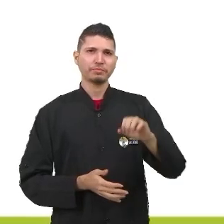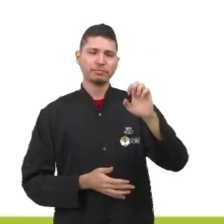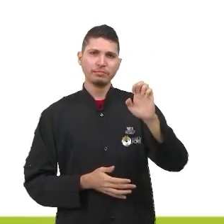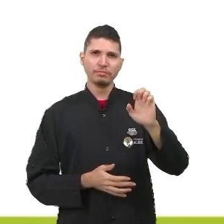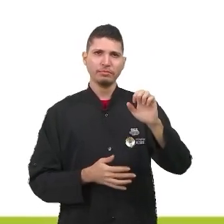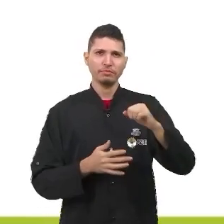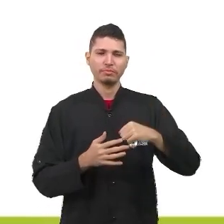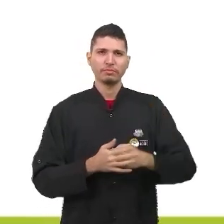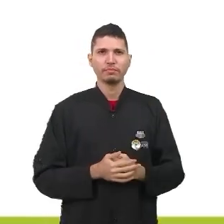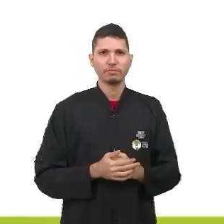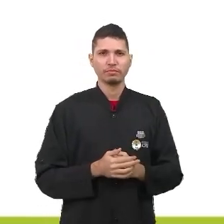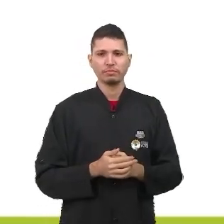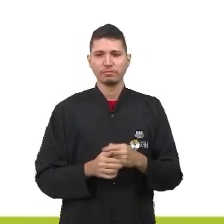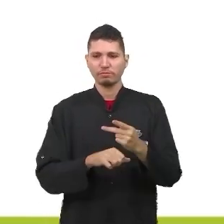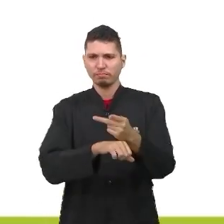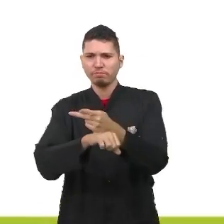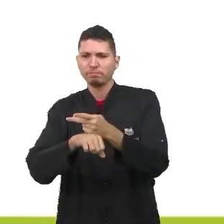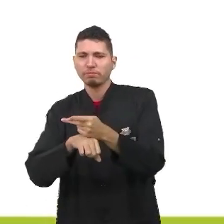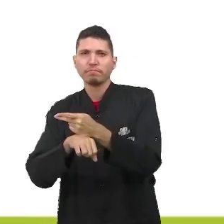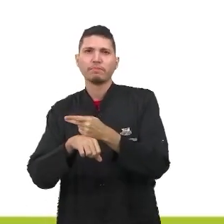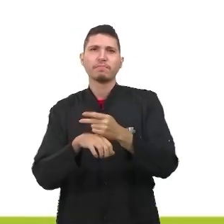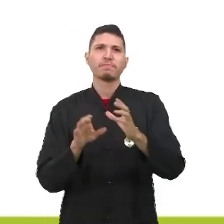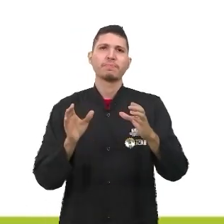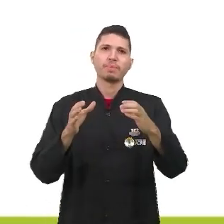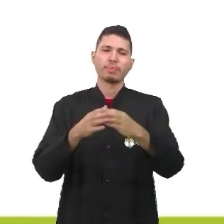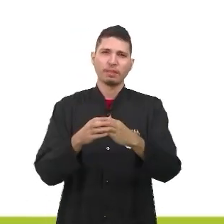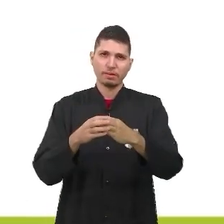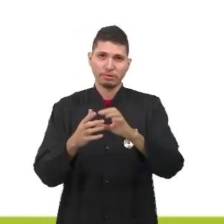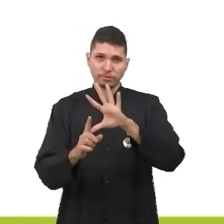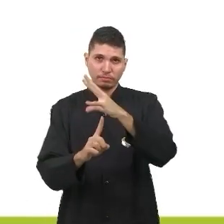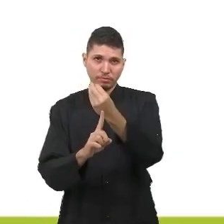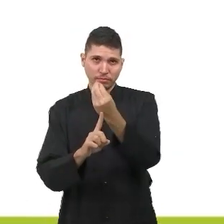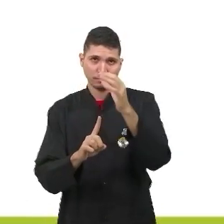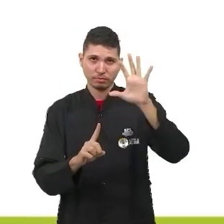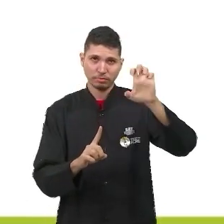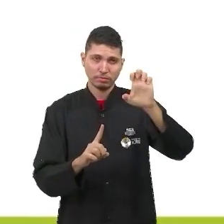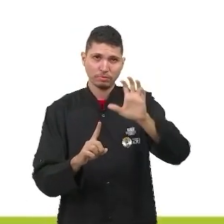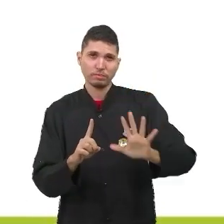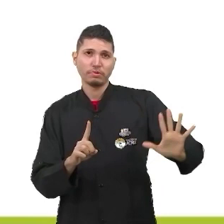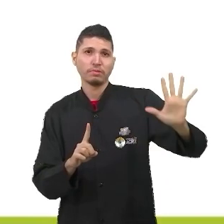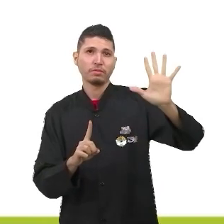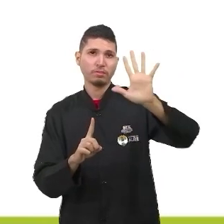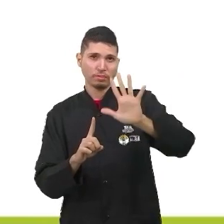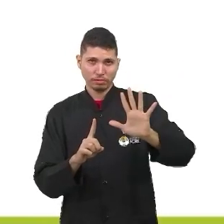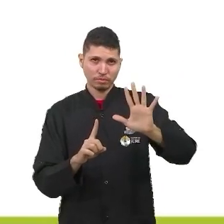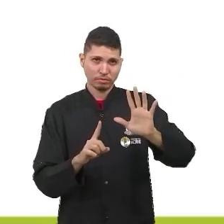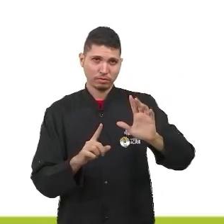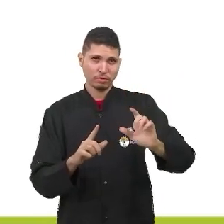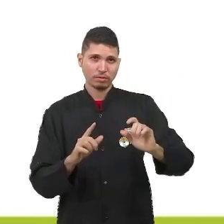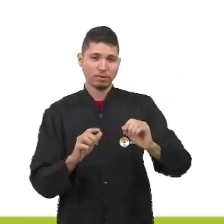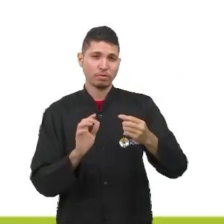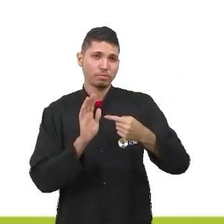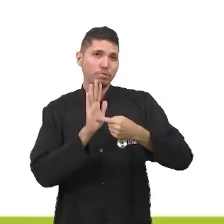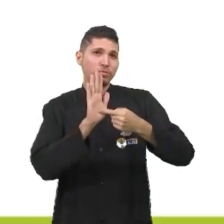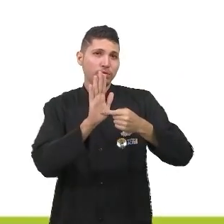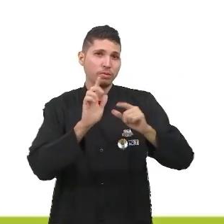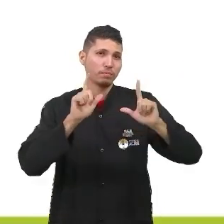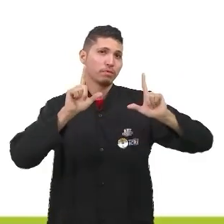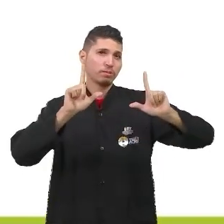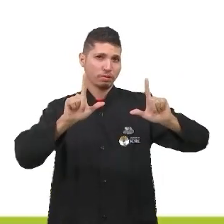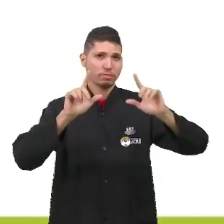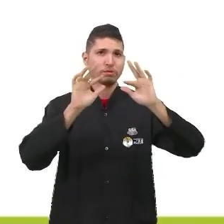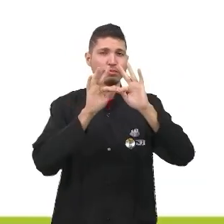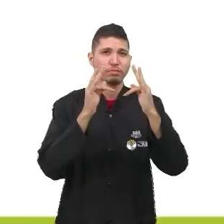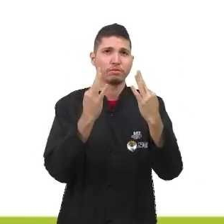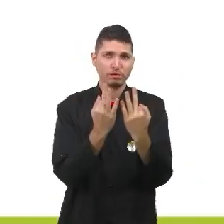Recorreu ao vanguardismo europeu ao compor retrato de família. Aqui, essa